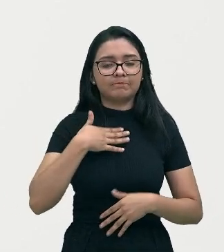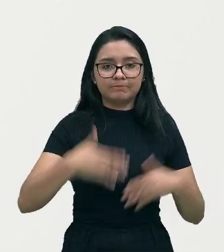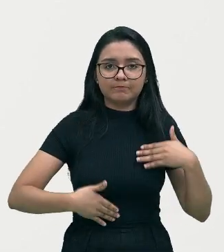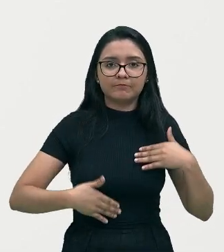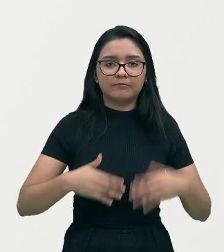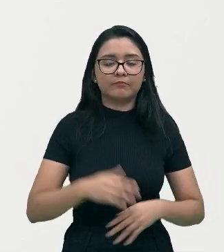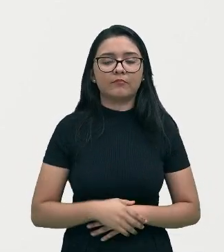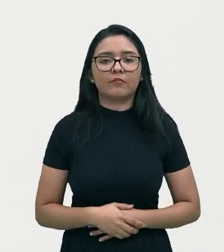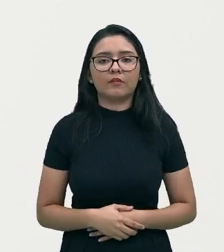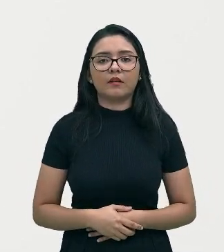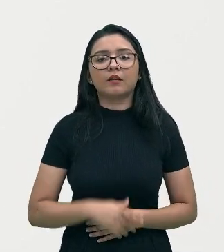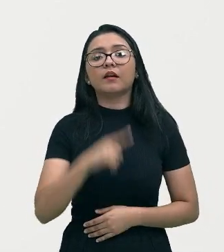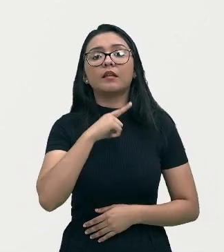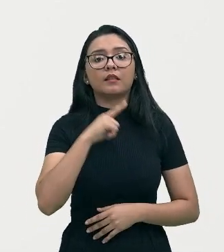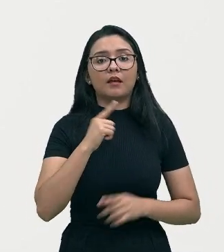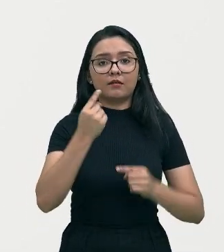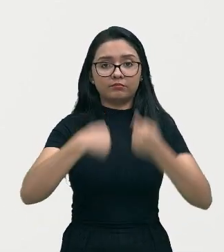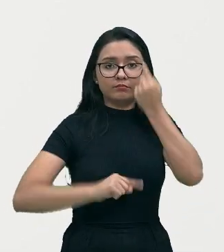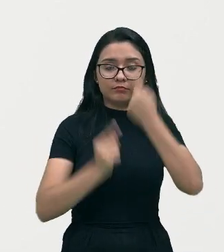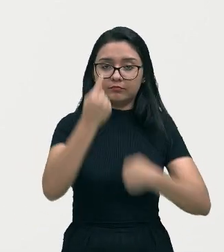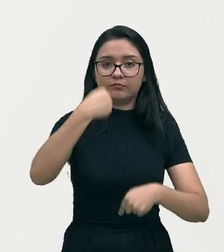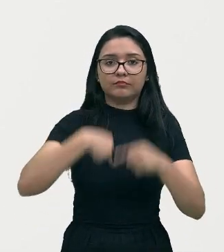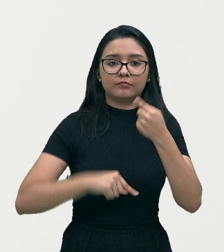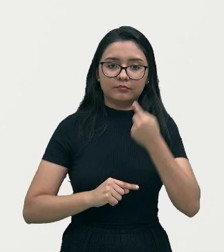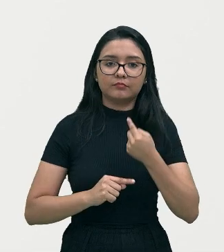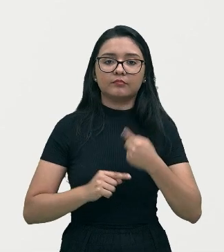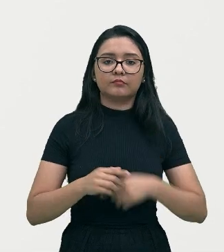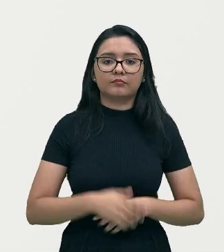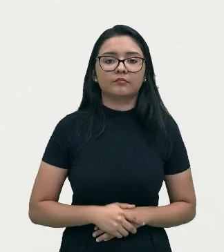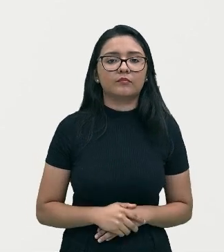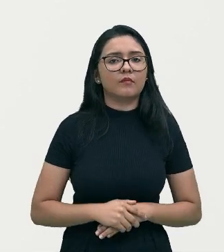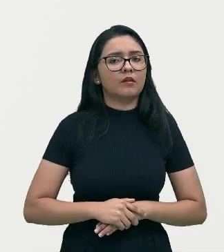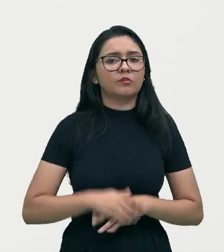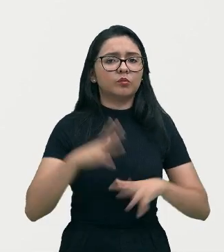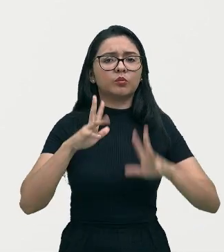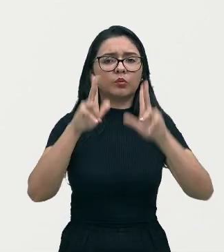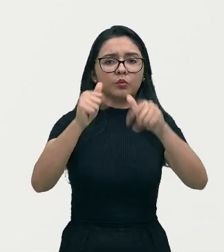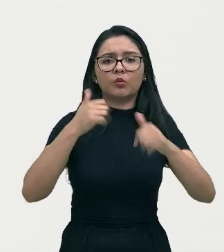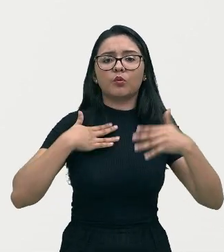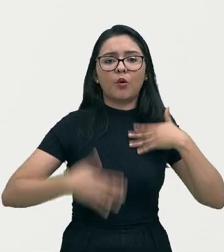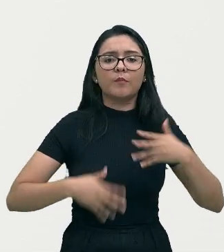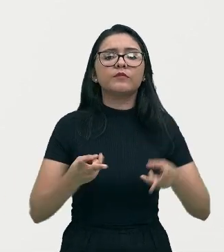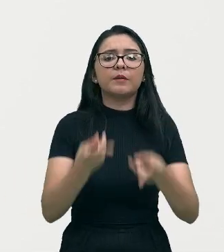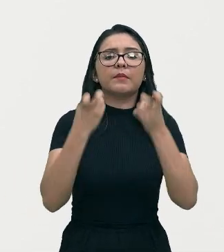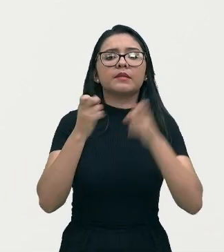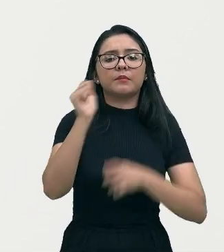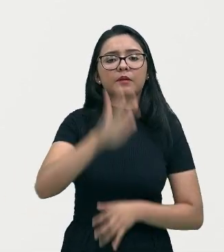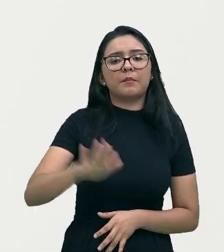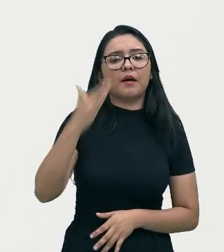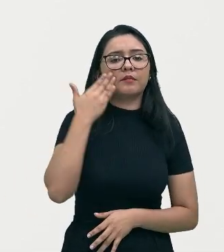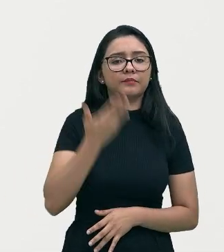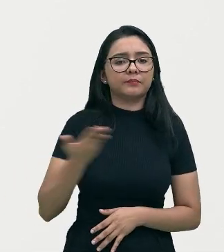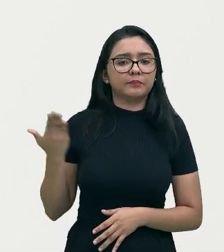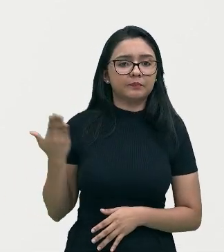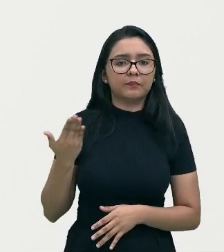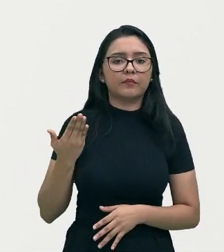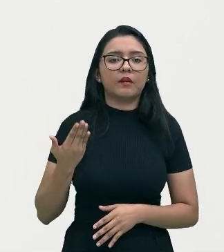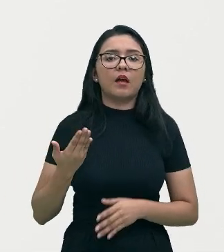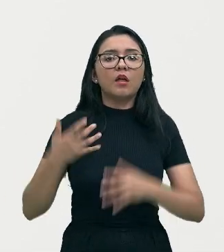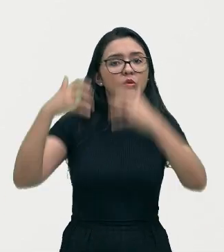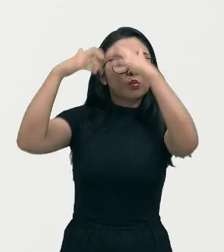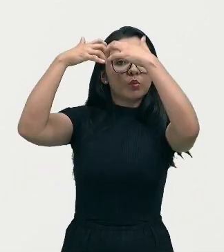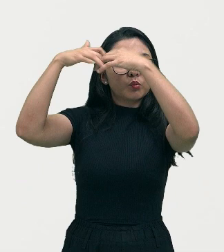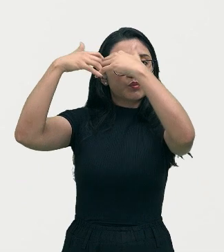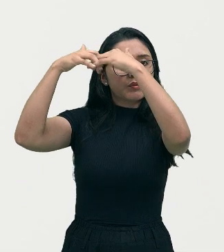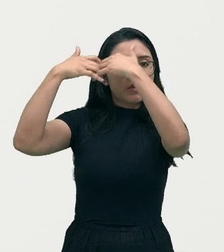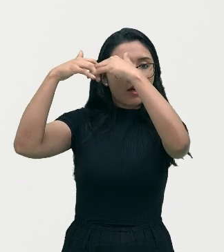aí a gente tem o sistema circulatório chegando a todo o nosso corpo, como a gente pode observar nessa imagem, né? No cérebro, né?